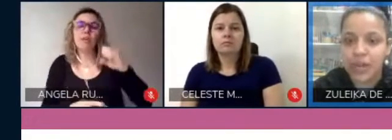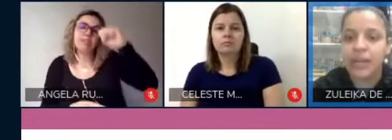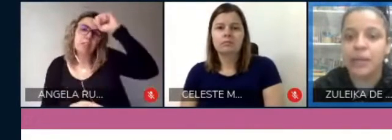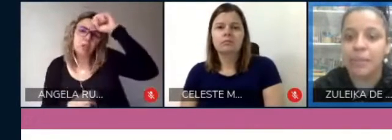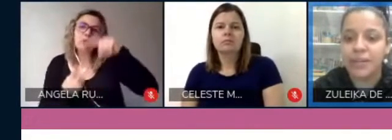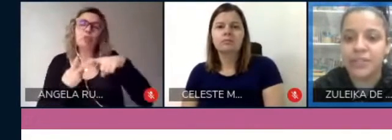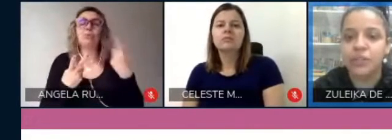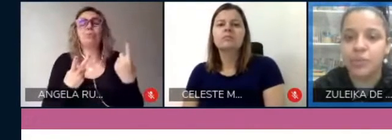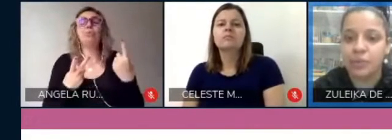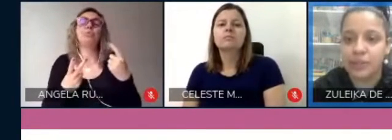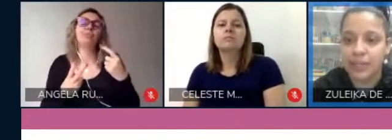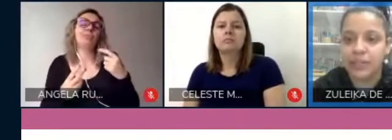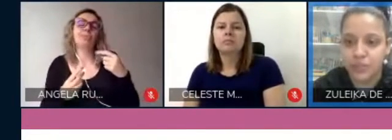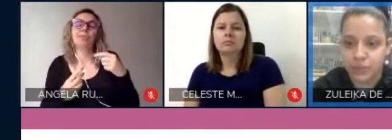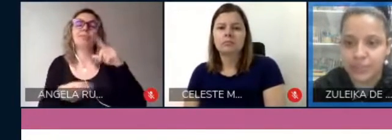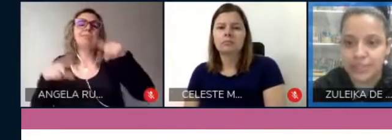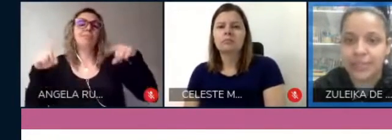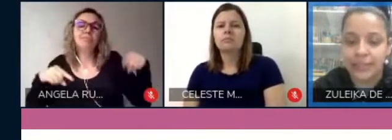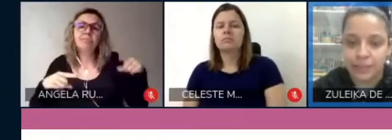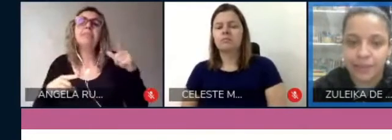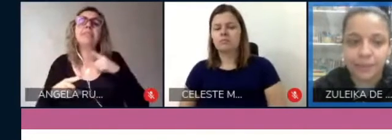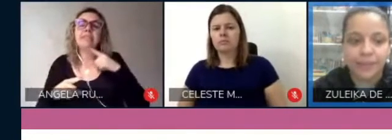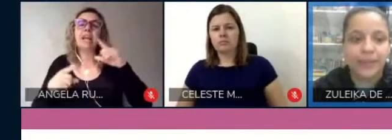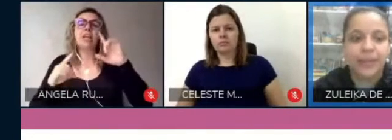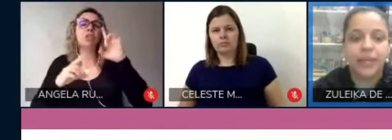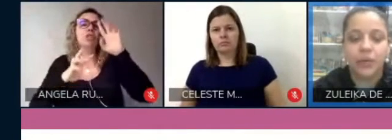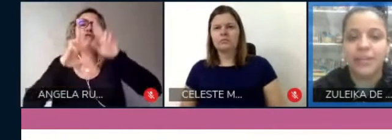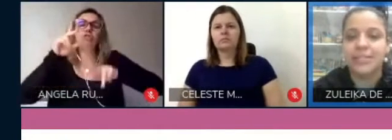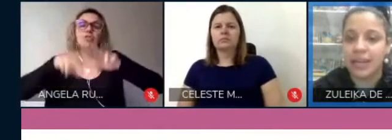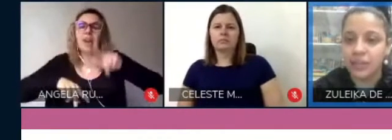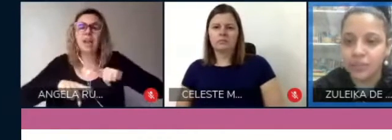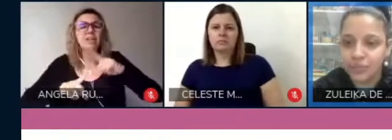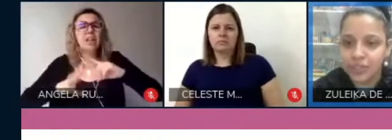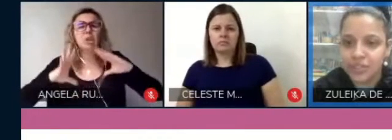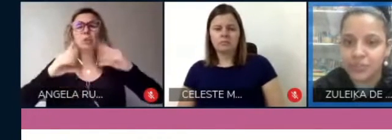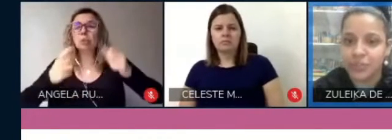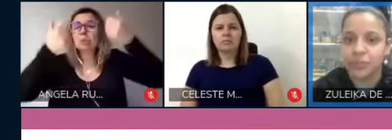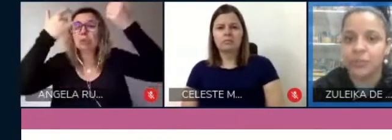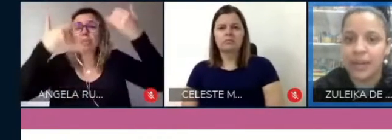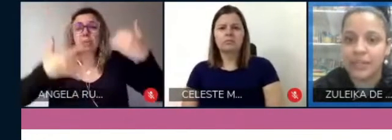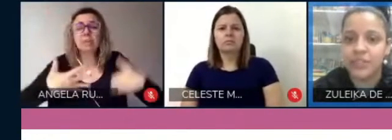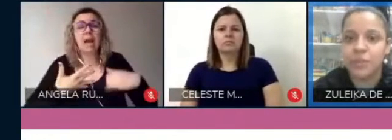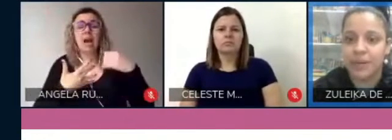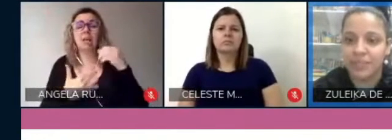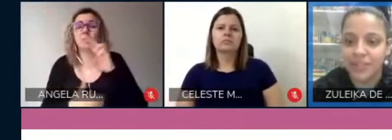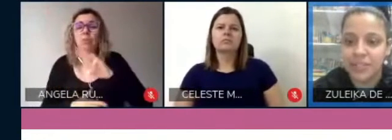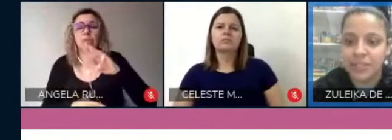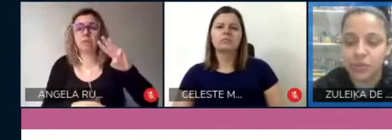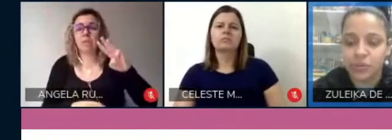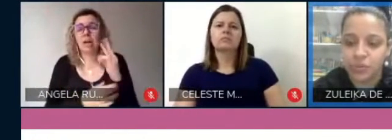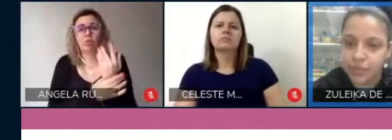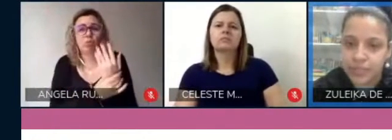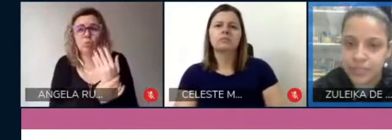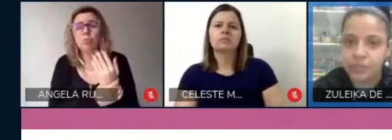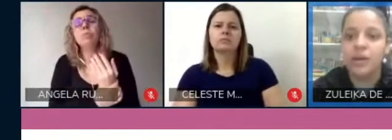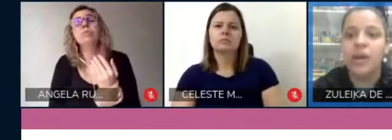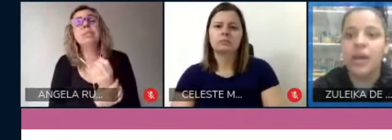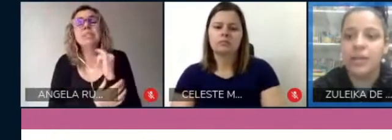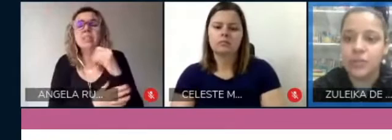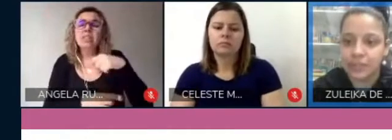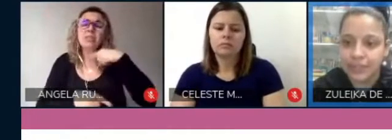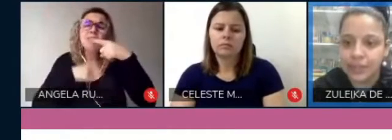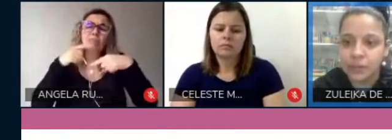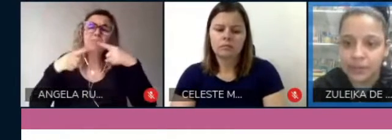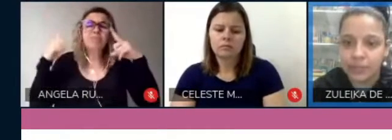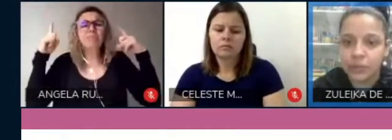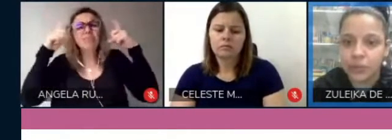todos previstos já na página do Bibliotecas URGS, tá bem? Quaisquer dúvidas e dificuldades para fazer essa